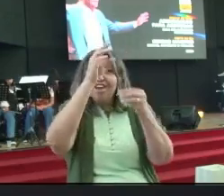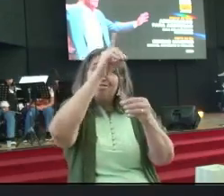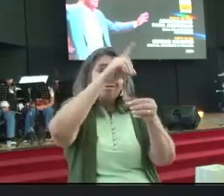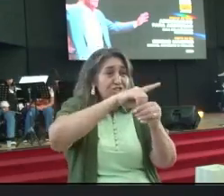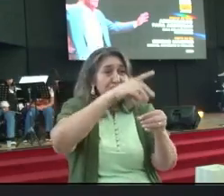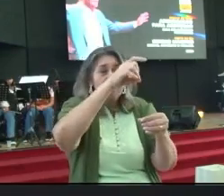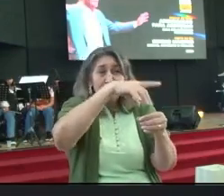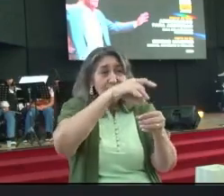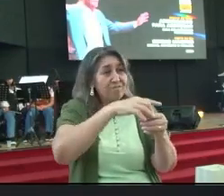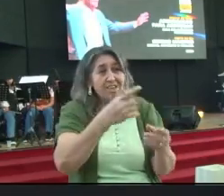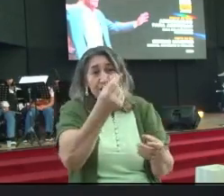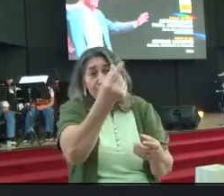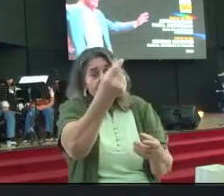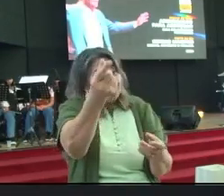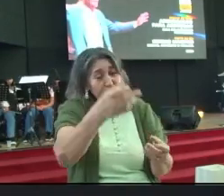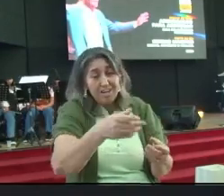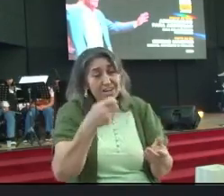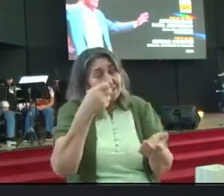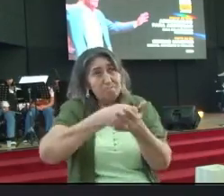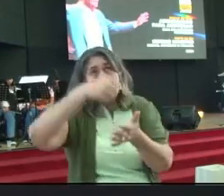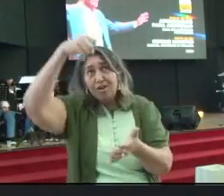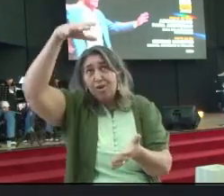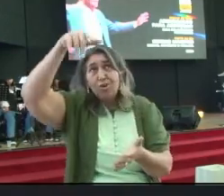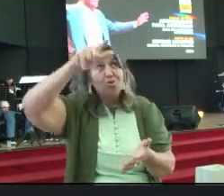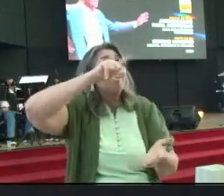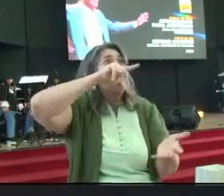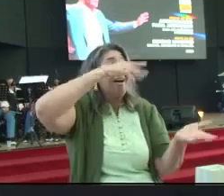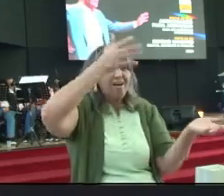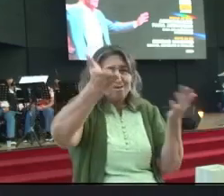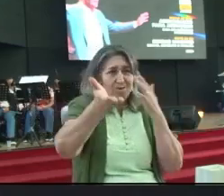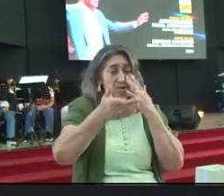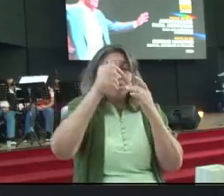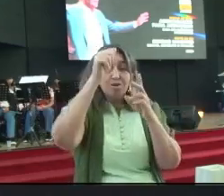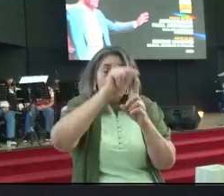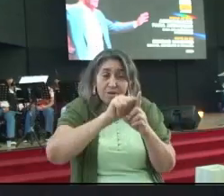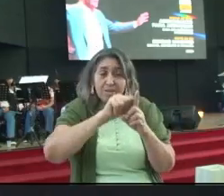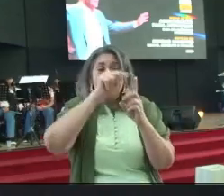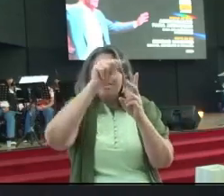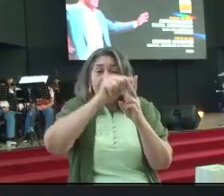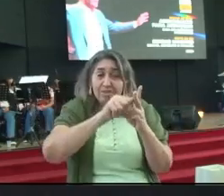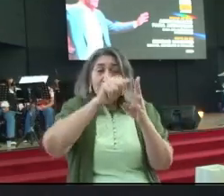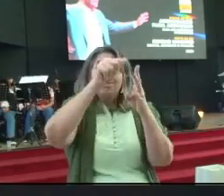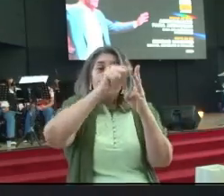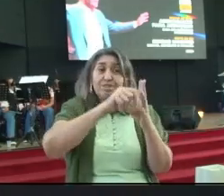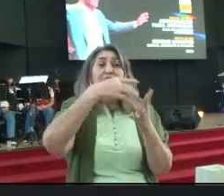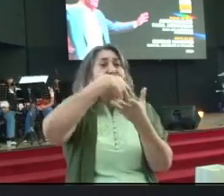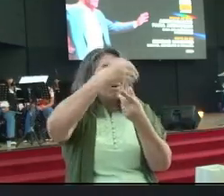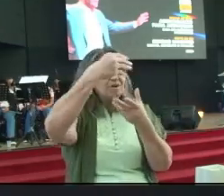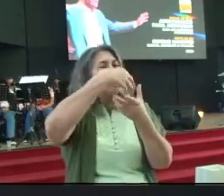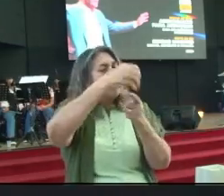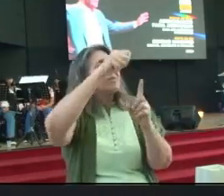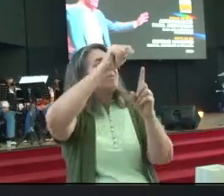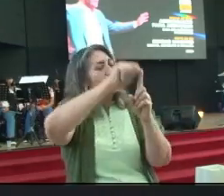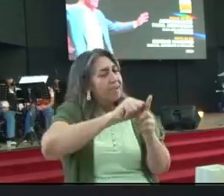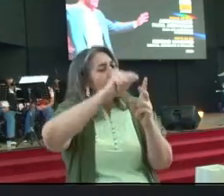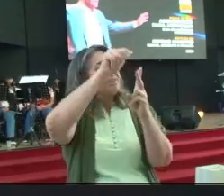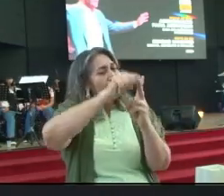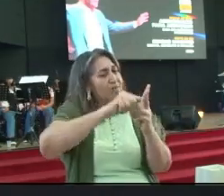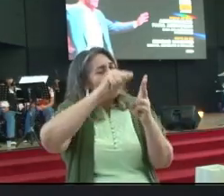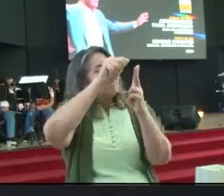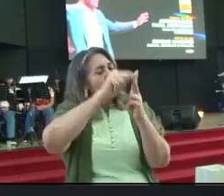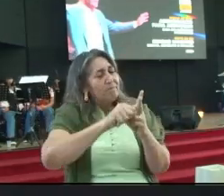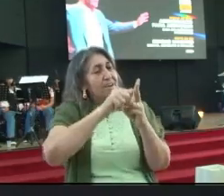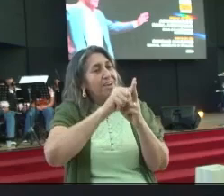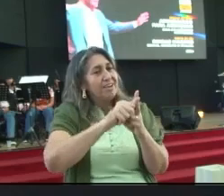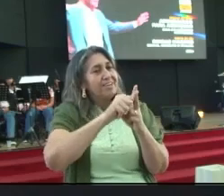oferta. Todo mês, diga comigo, todo mês. Diga mais forte, todo mês. Chega o